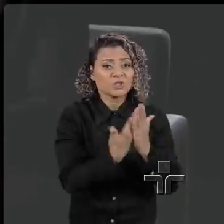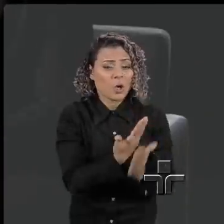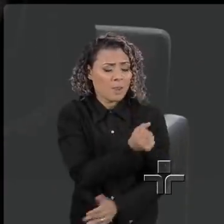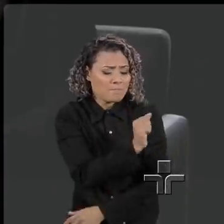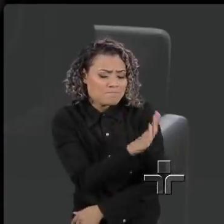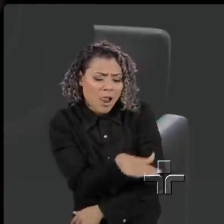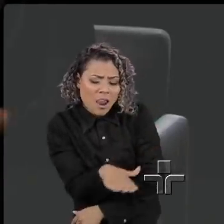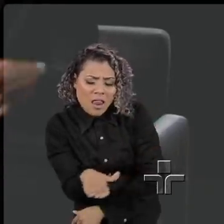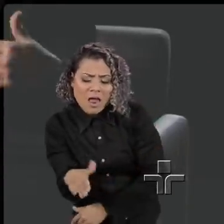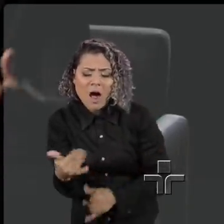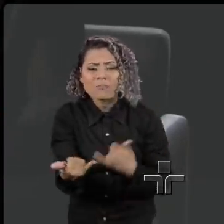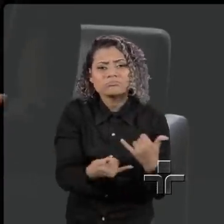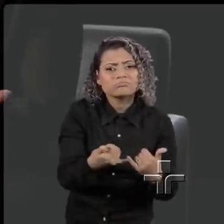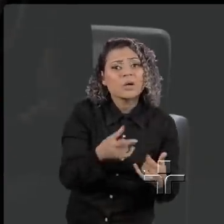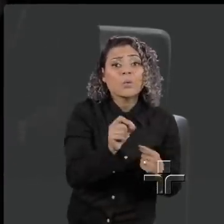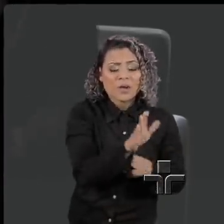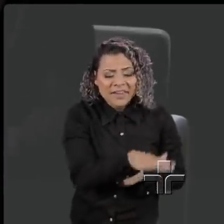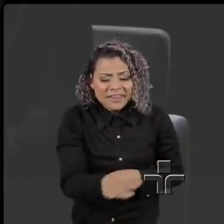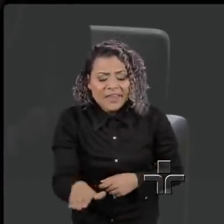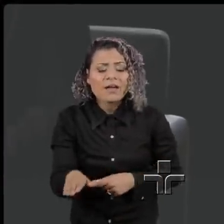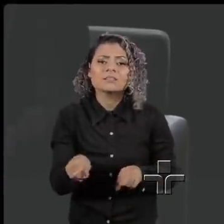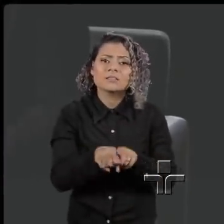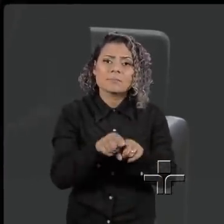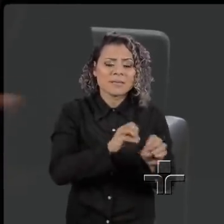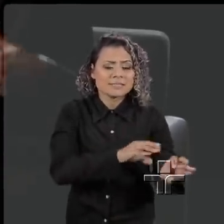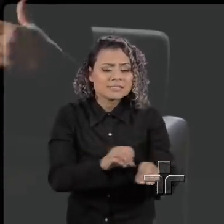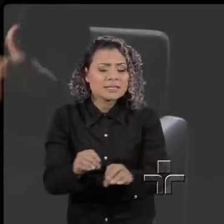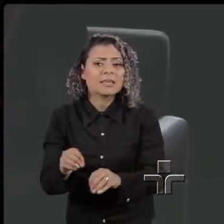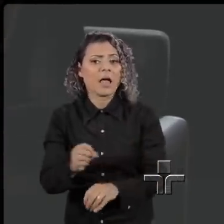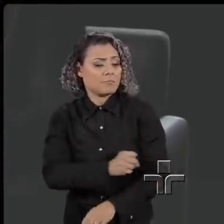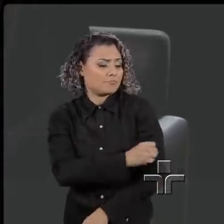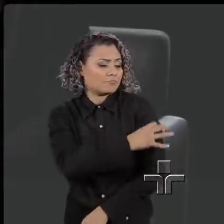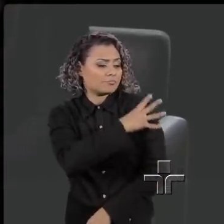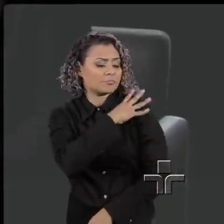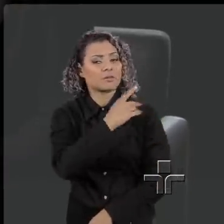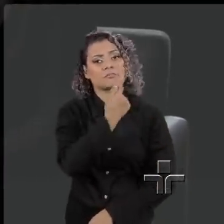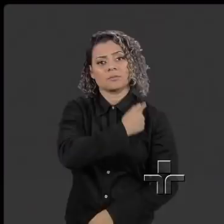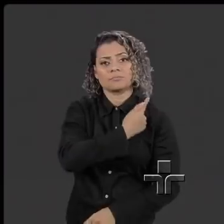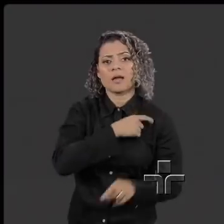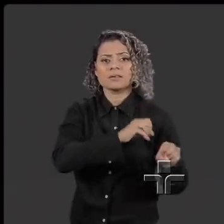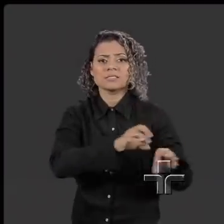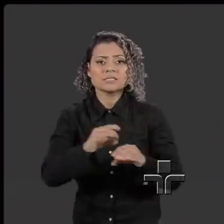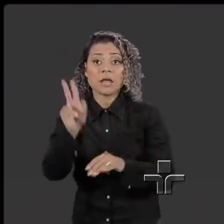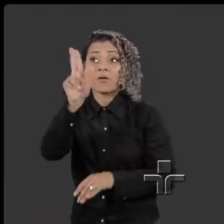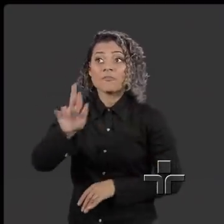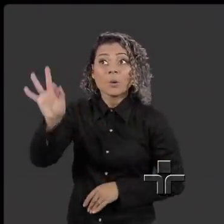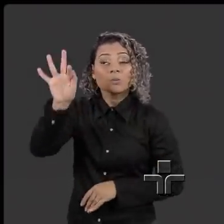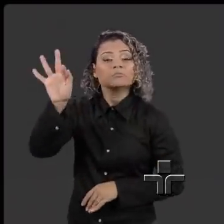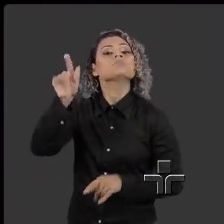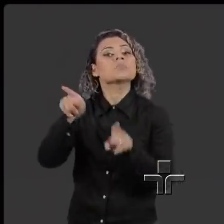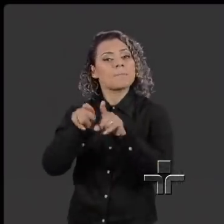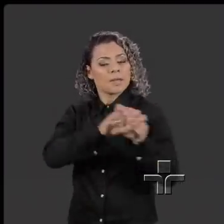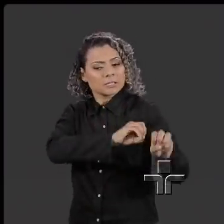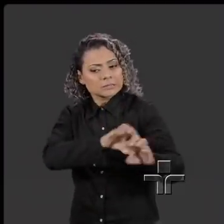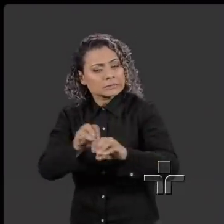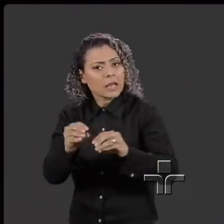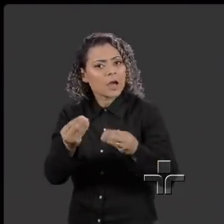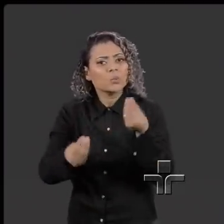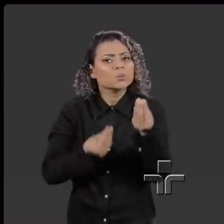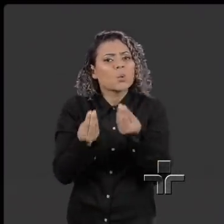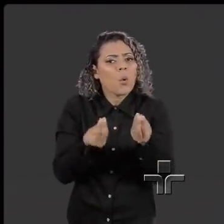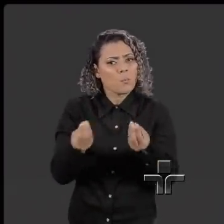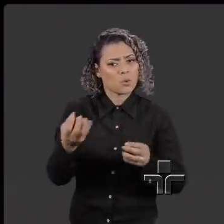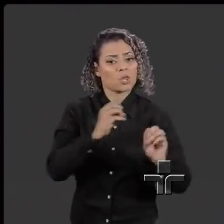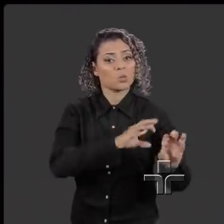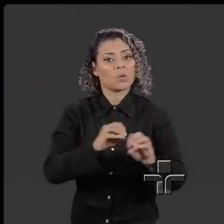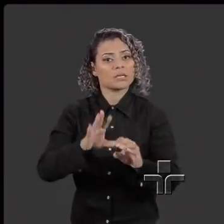nós ensinamos os nossos alunos, depois os nossos adolescentes na escola média, na universidade, que tipo de educação a gente dá para eles